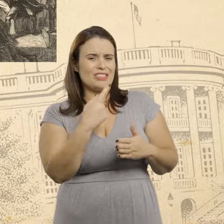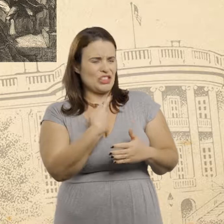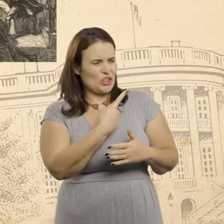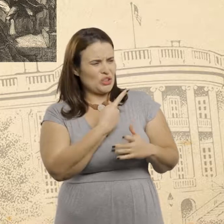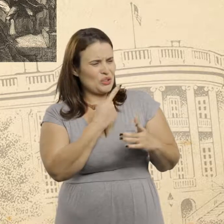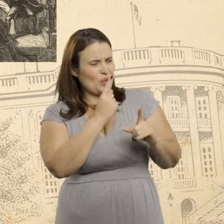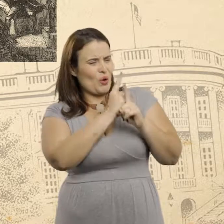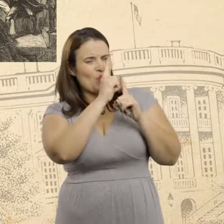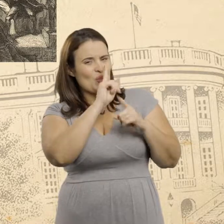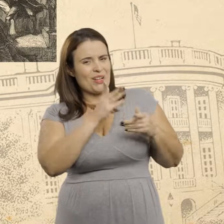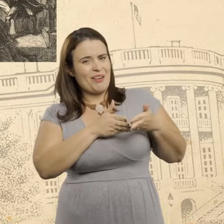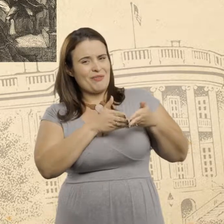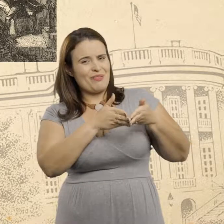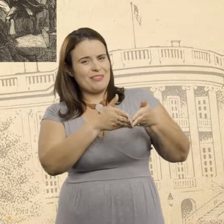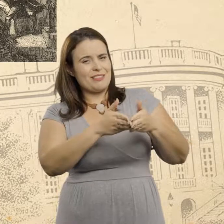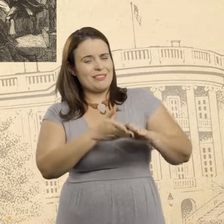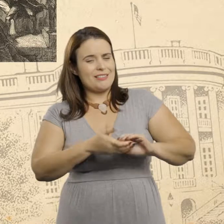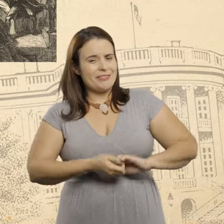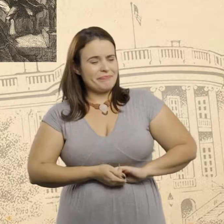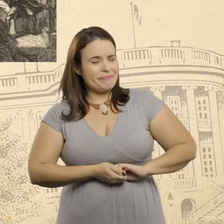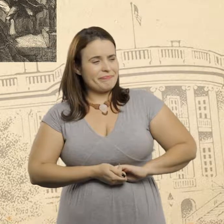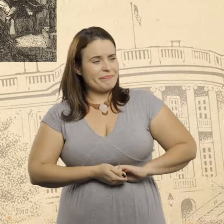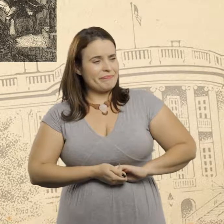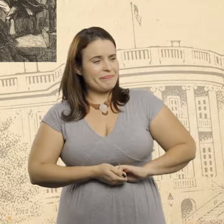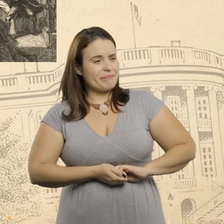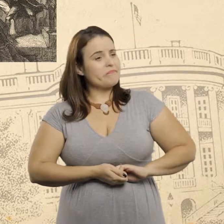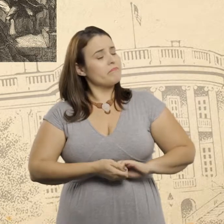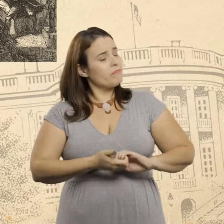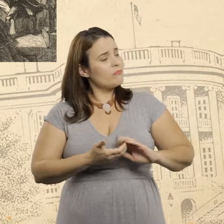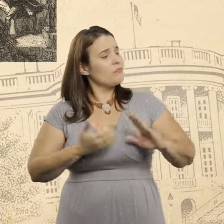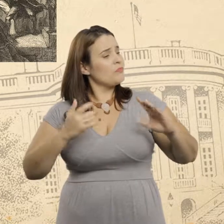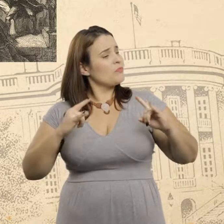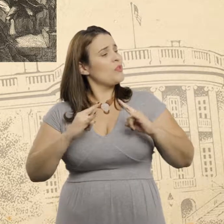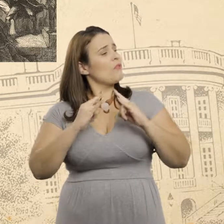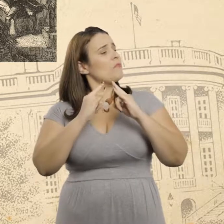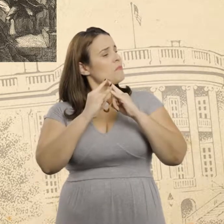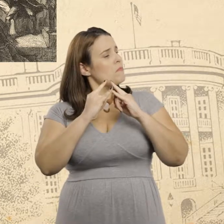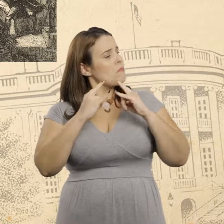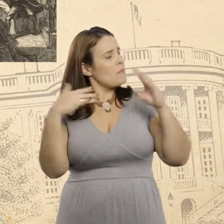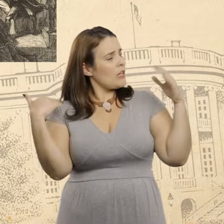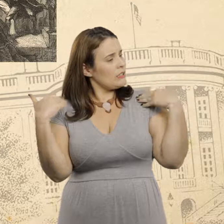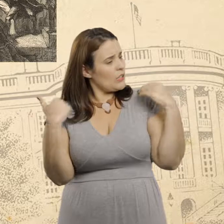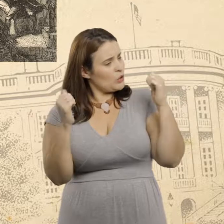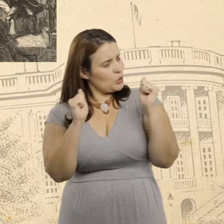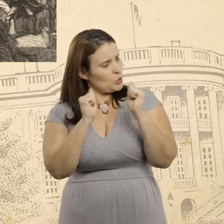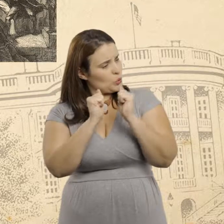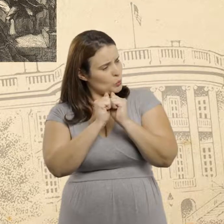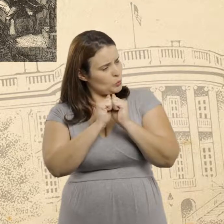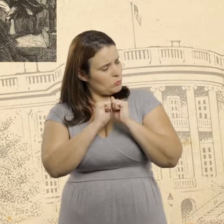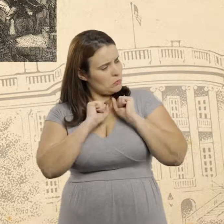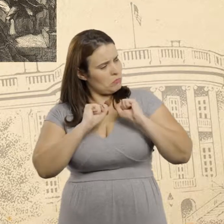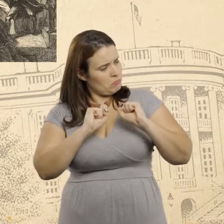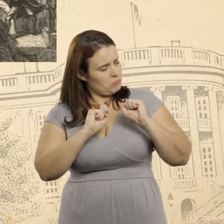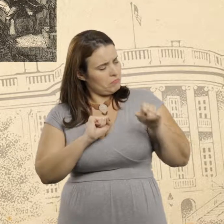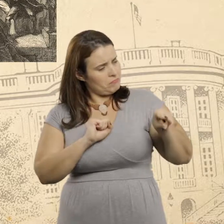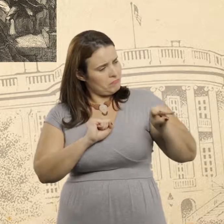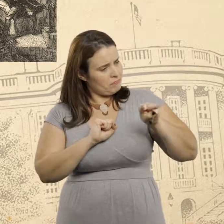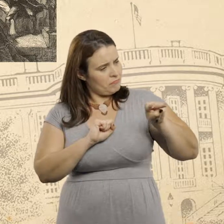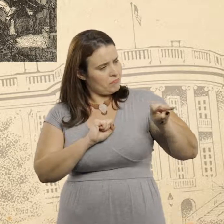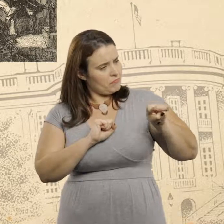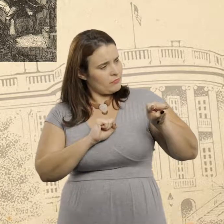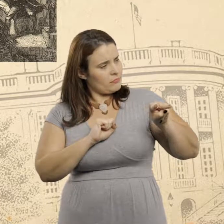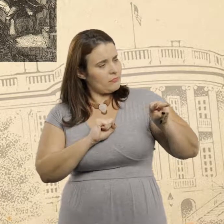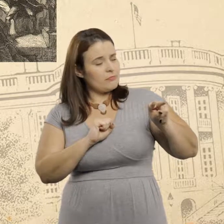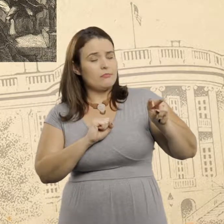fizeram a mesma viagem e não se encontraram no navio. O detetive Fix pediu para passear por São Francisco com o Sr.